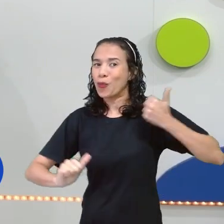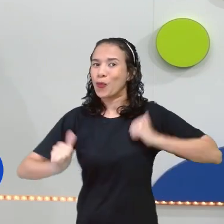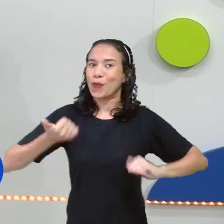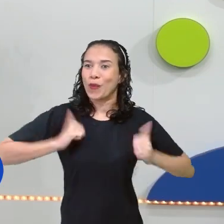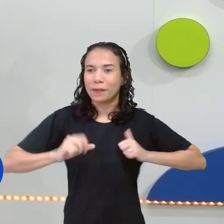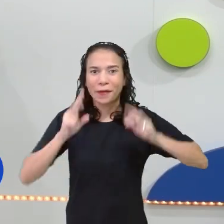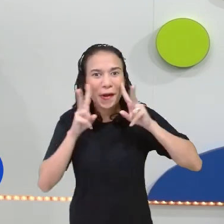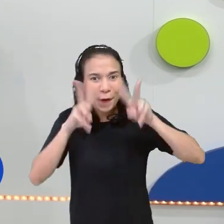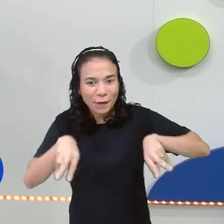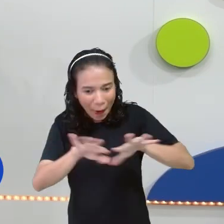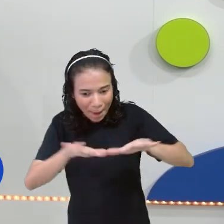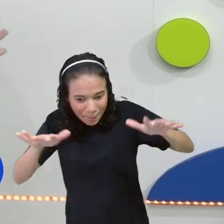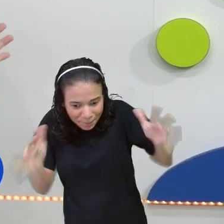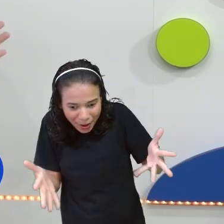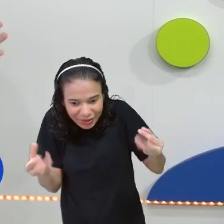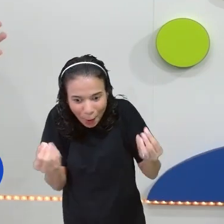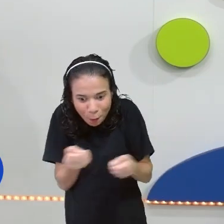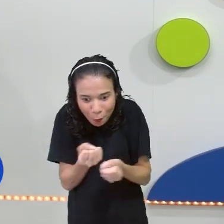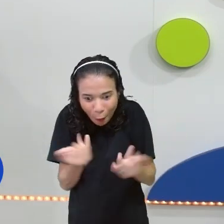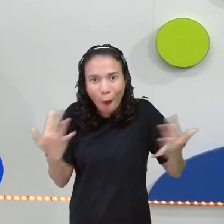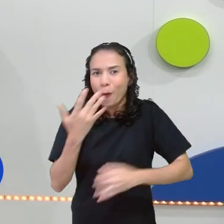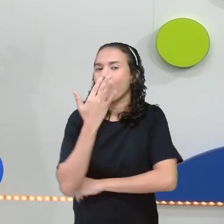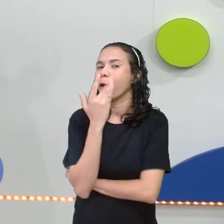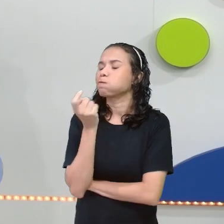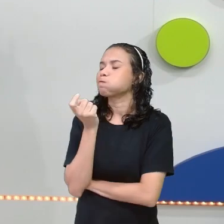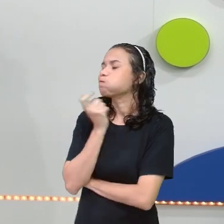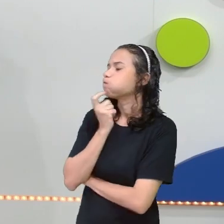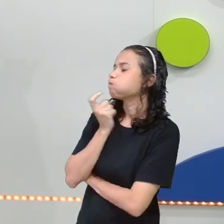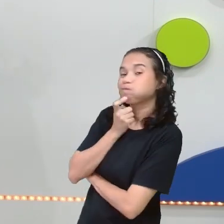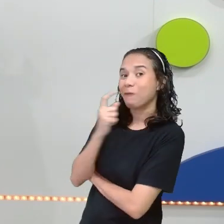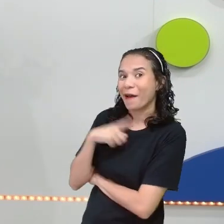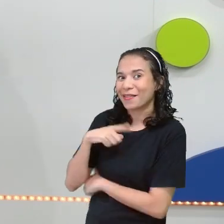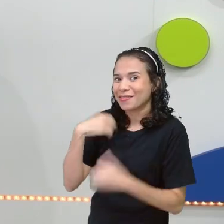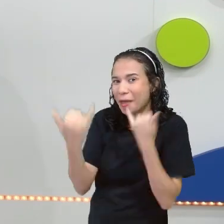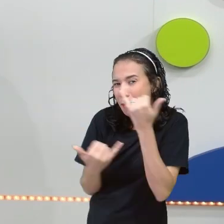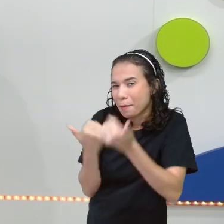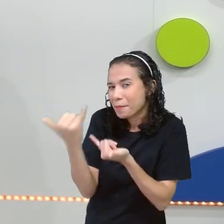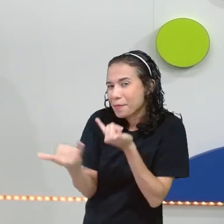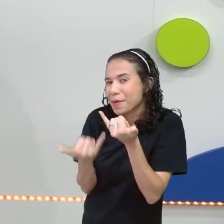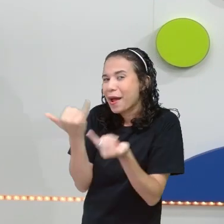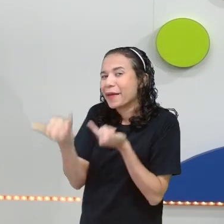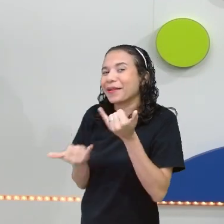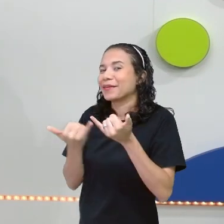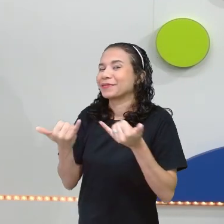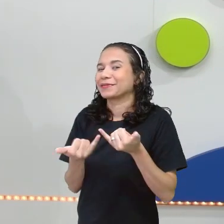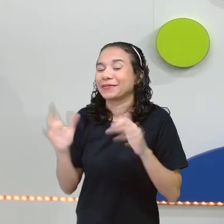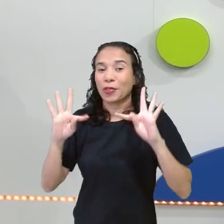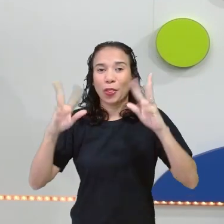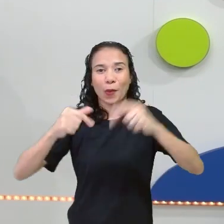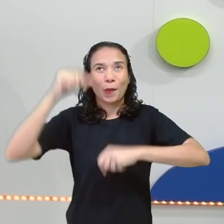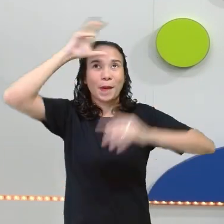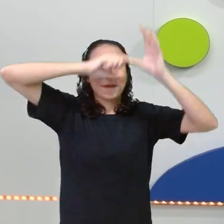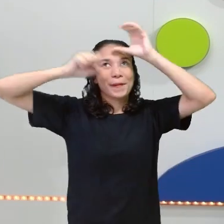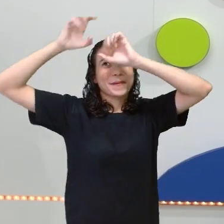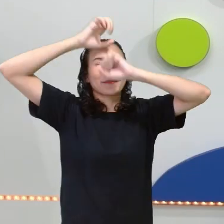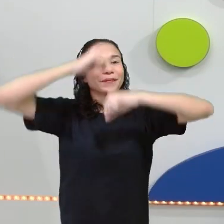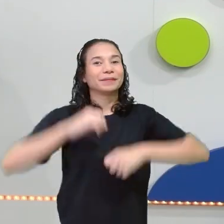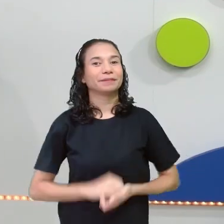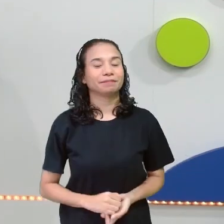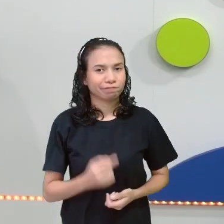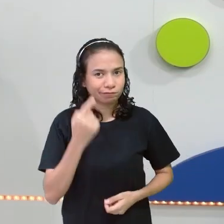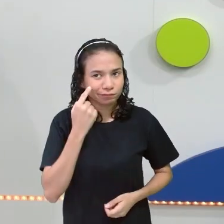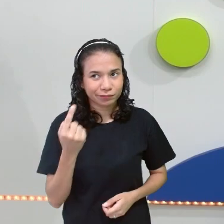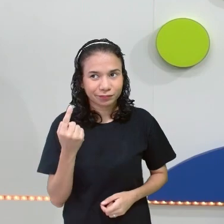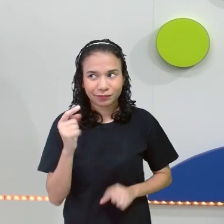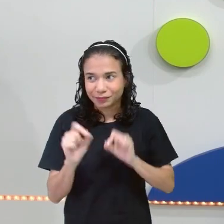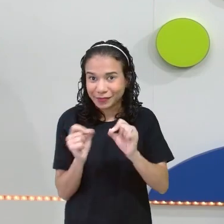porque eu estou vendo que a mesa hoje está muito colorida. Acho que tem jogo, né? E todo mundo aprende quando tem jogo. Mas